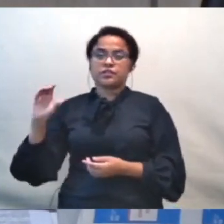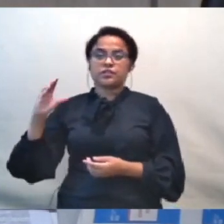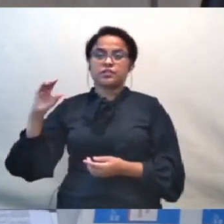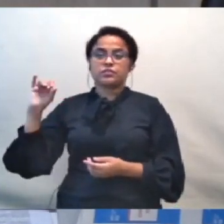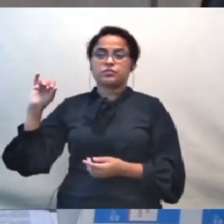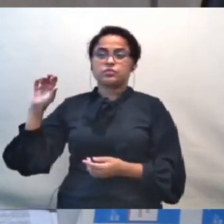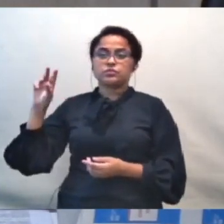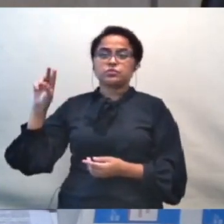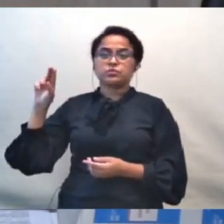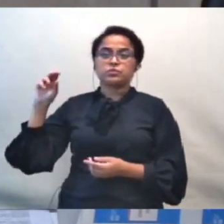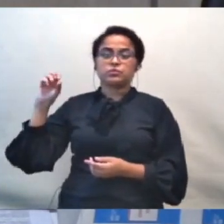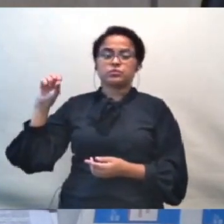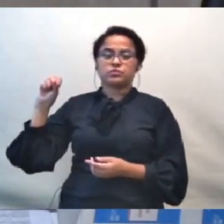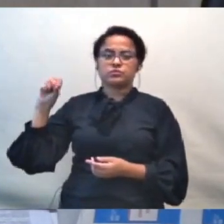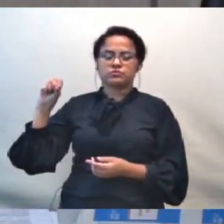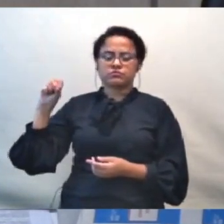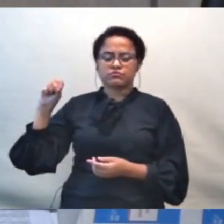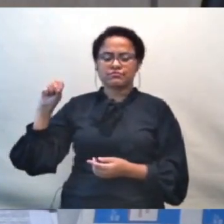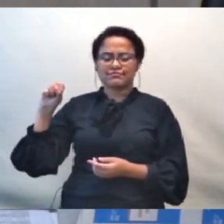municipal.